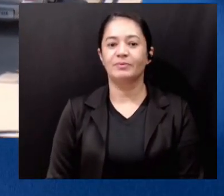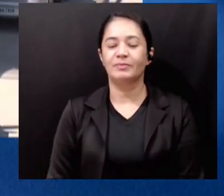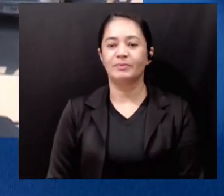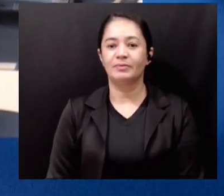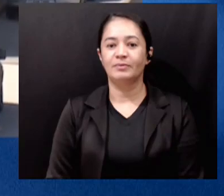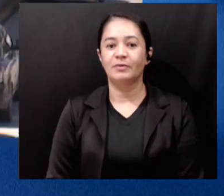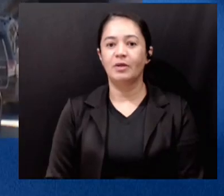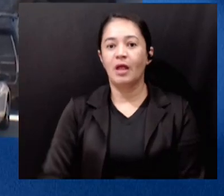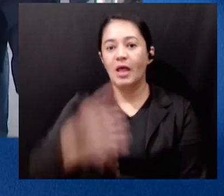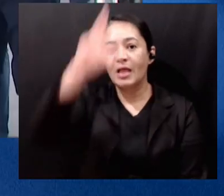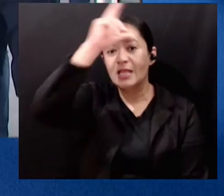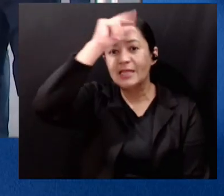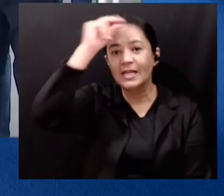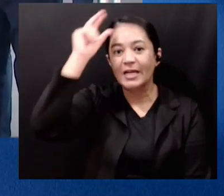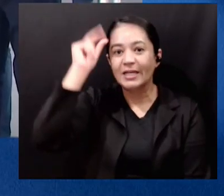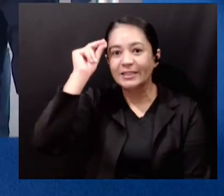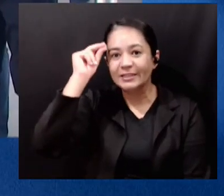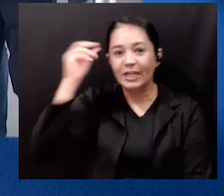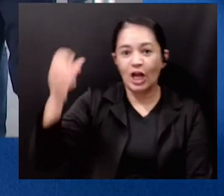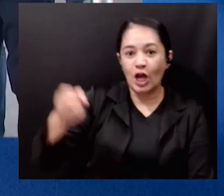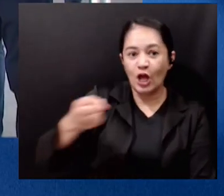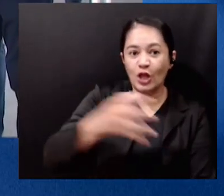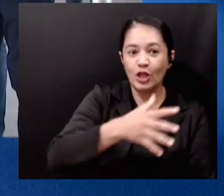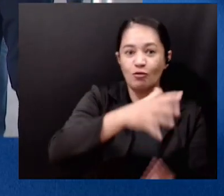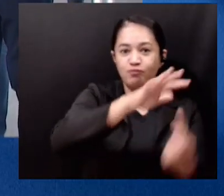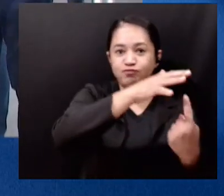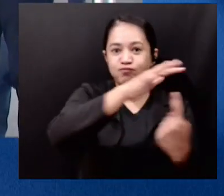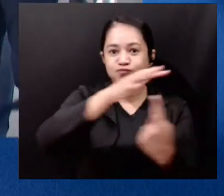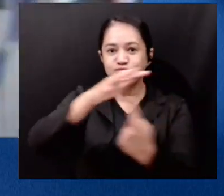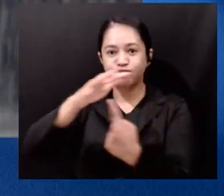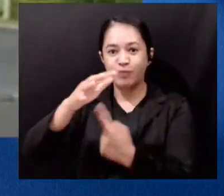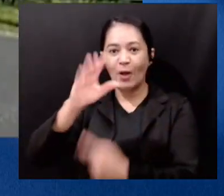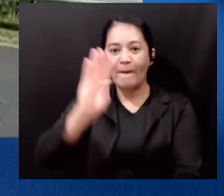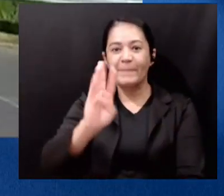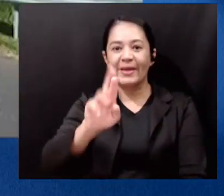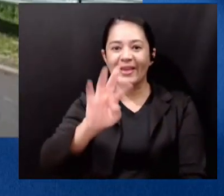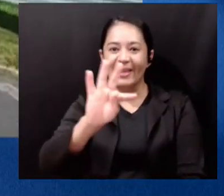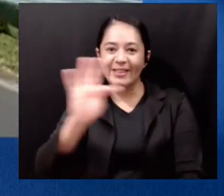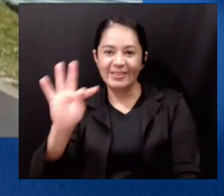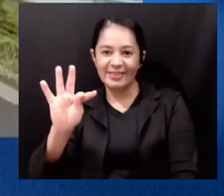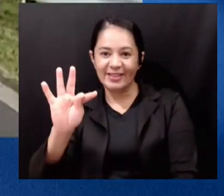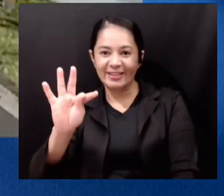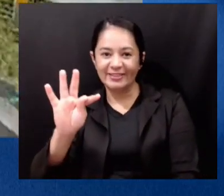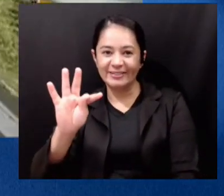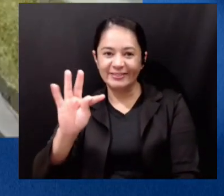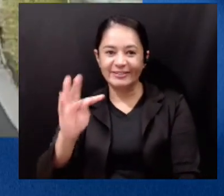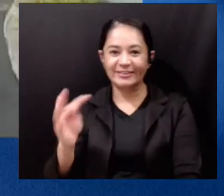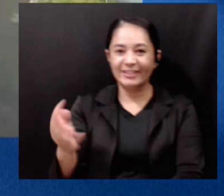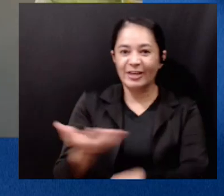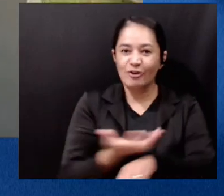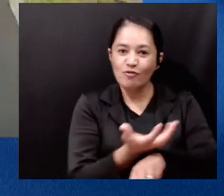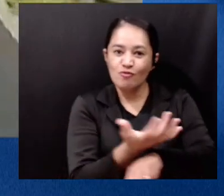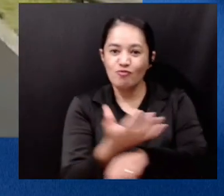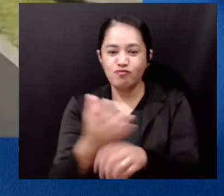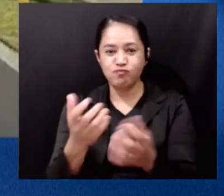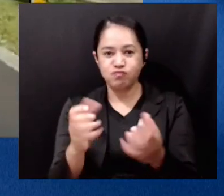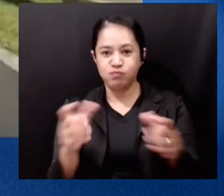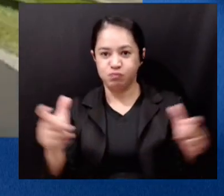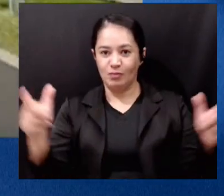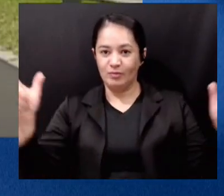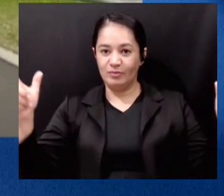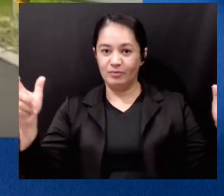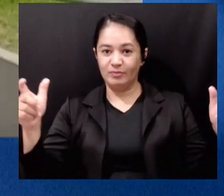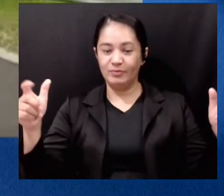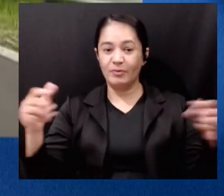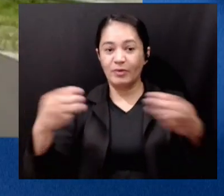Prefeitura entrega a nova estação do corredor BRT Campo Grande. Moções pedem medidas relacionadas